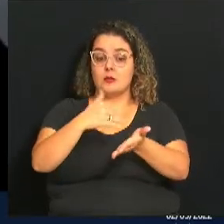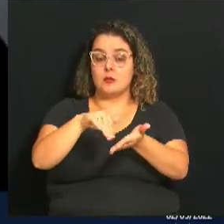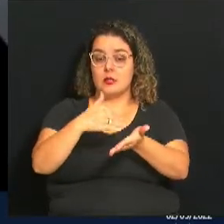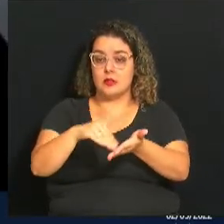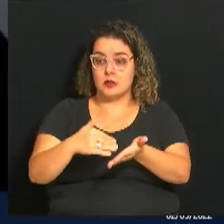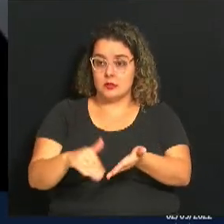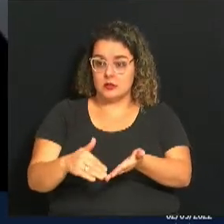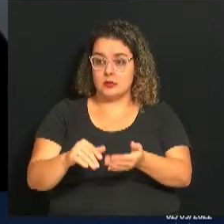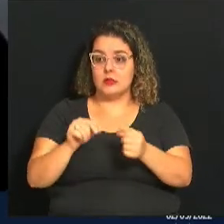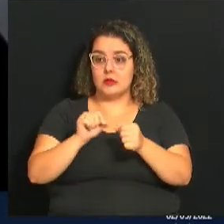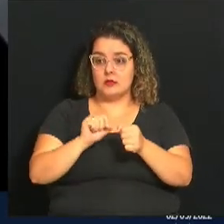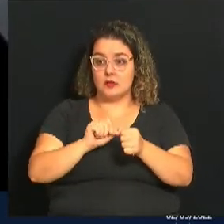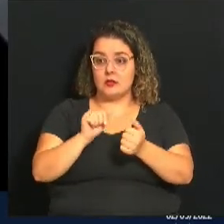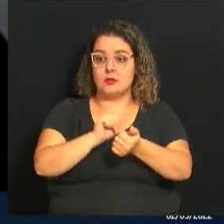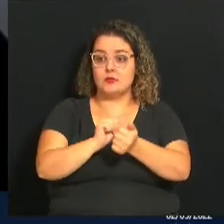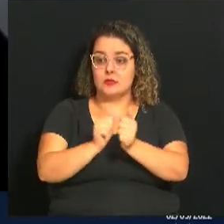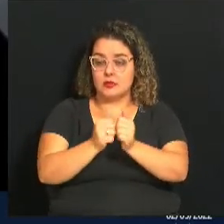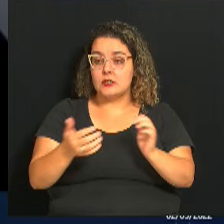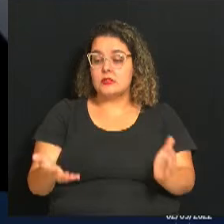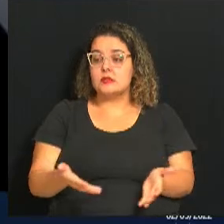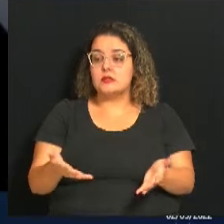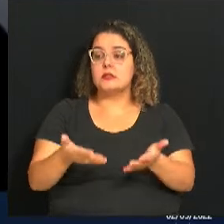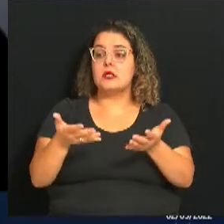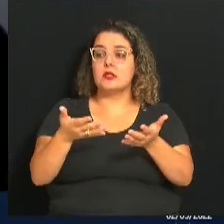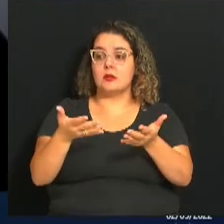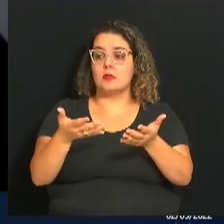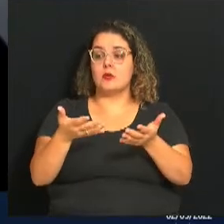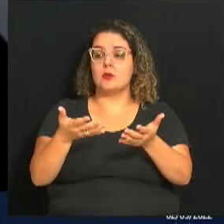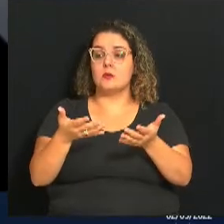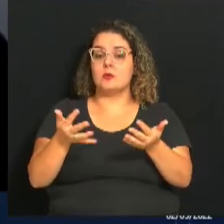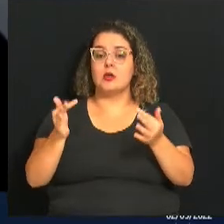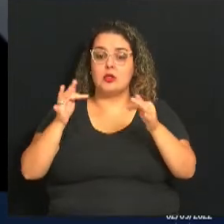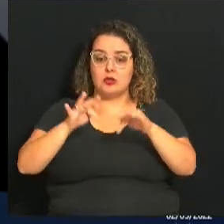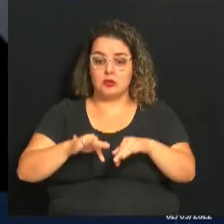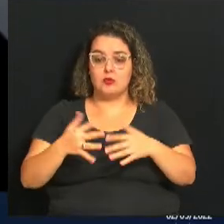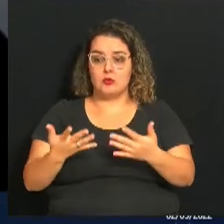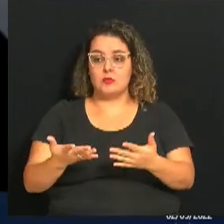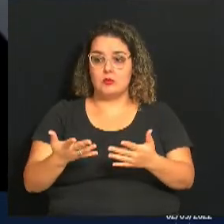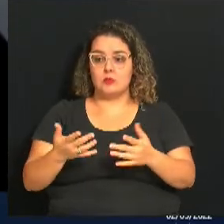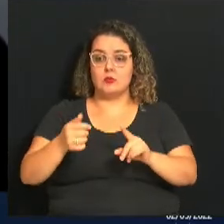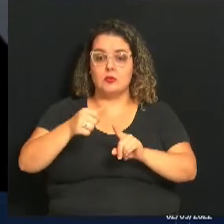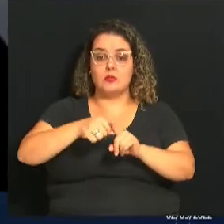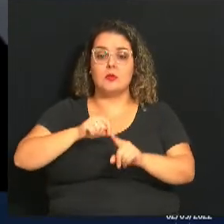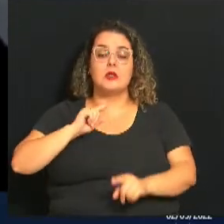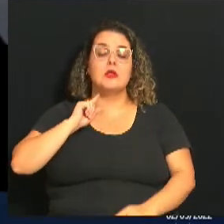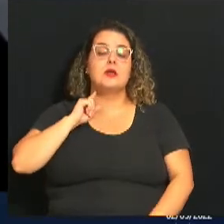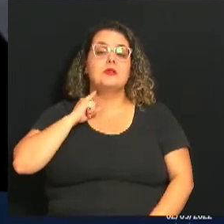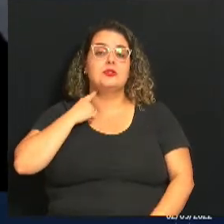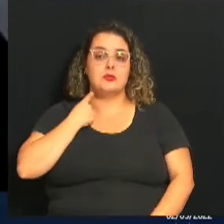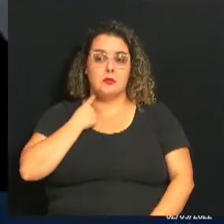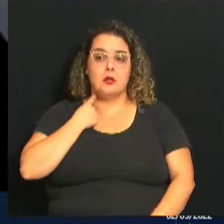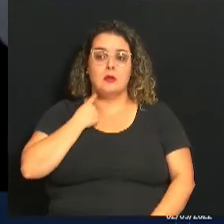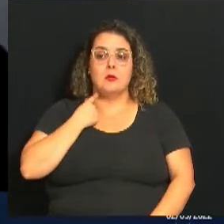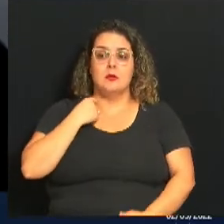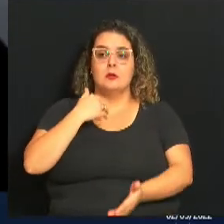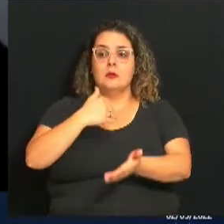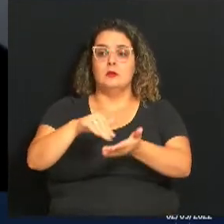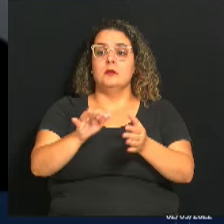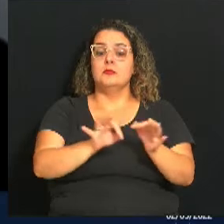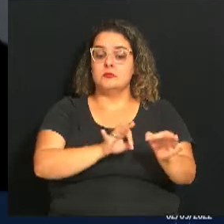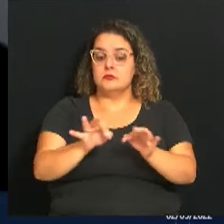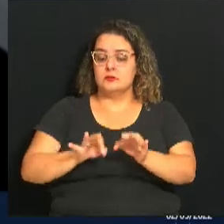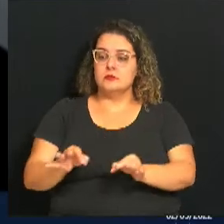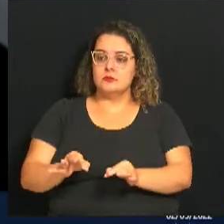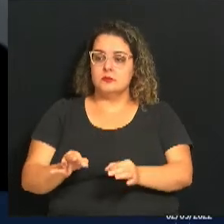essas contribuições, que finda aí para maio, final de maio, para que a Secretaria de Planejamento